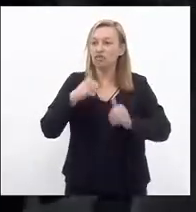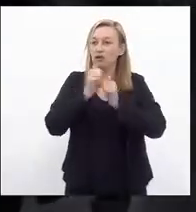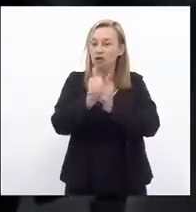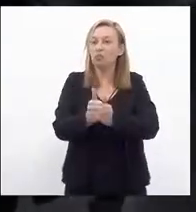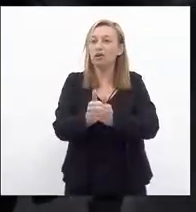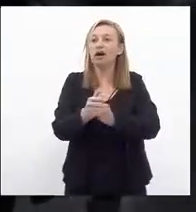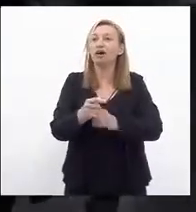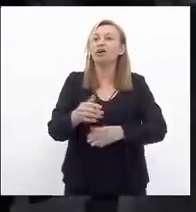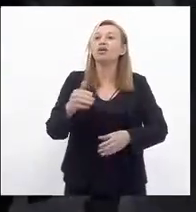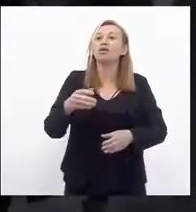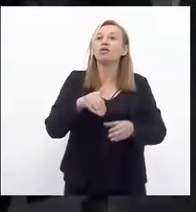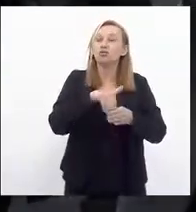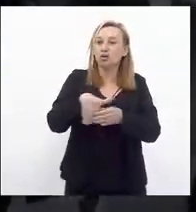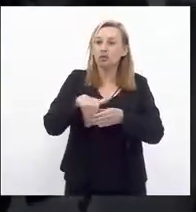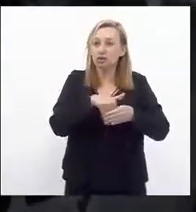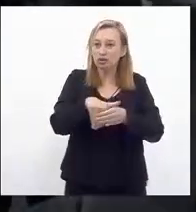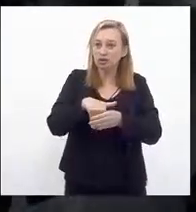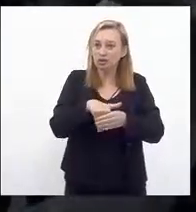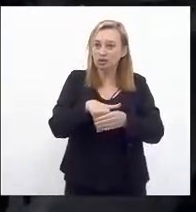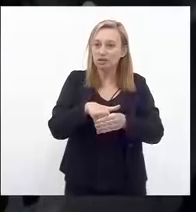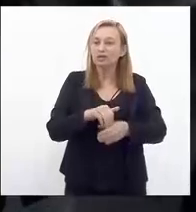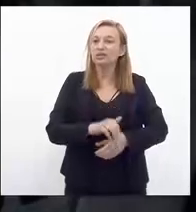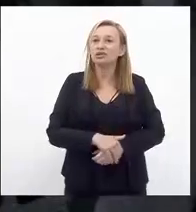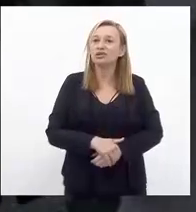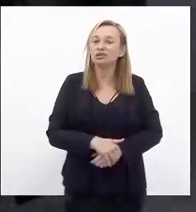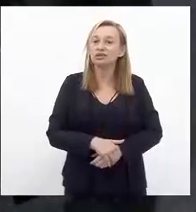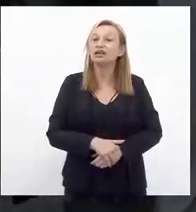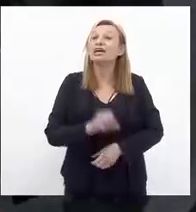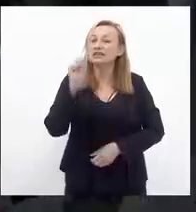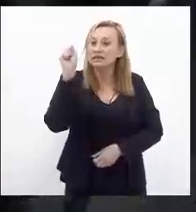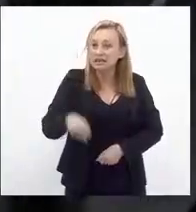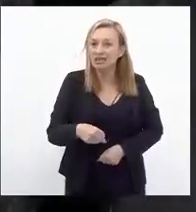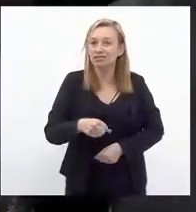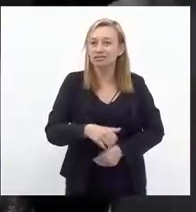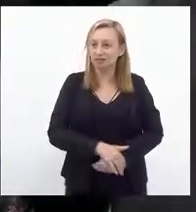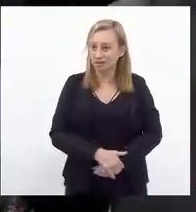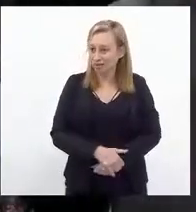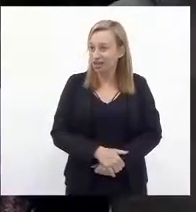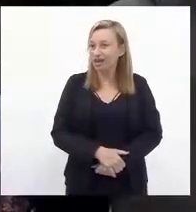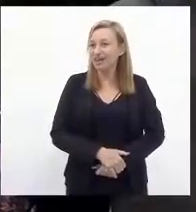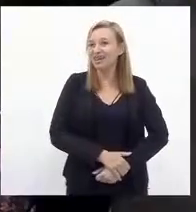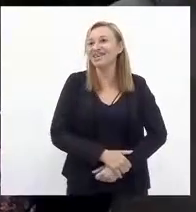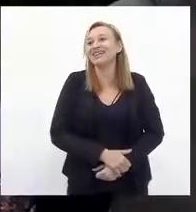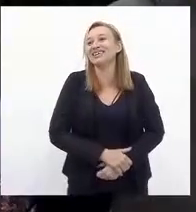acompanhar o voto eu vou acompanhar o voto sim não